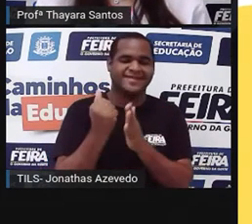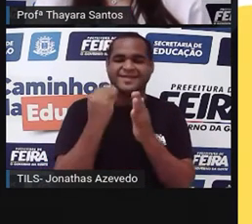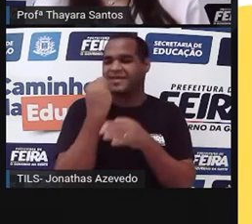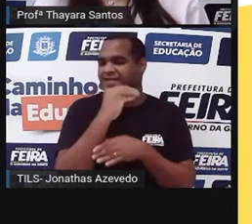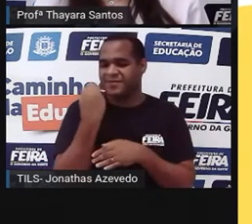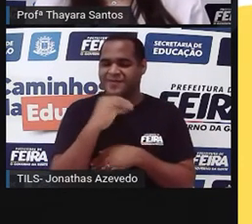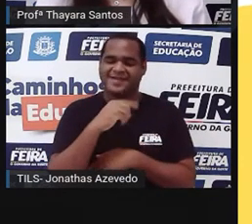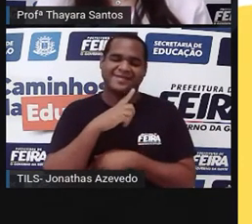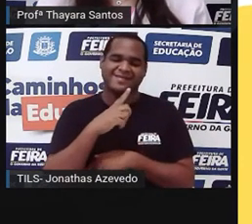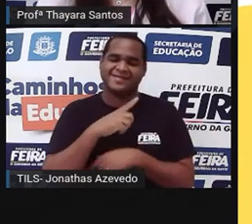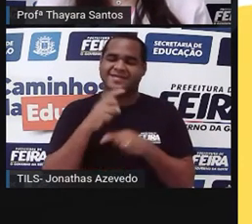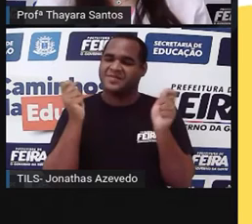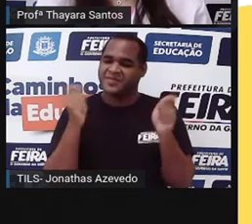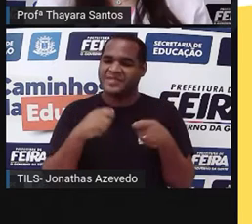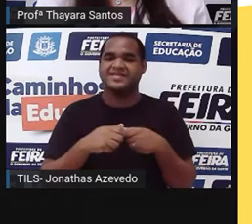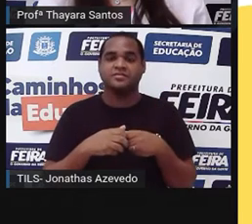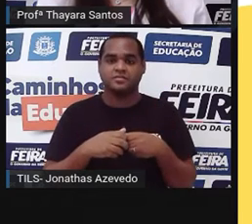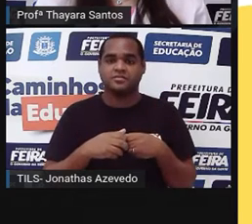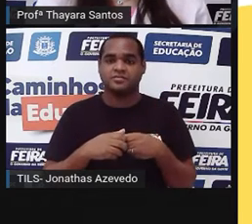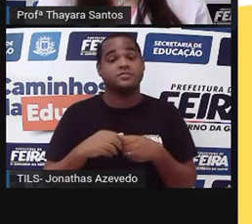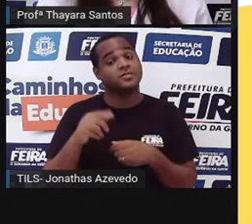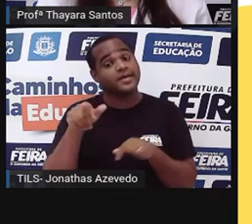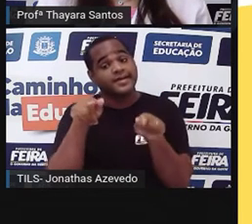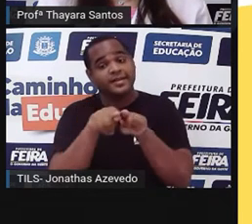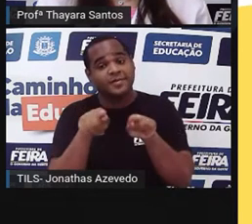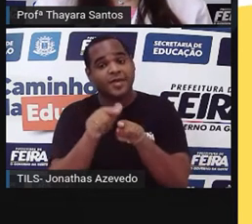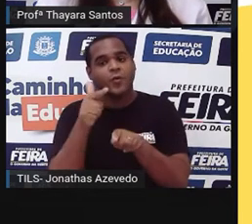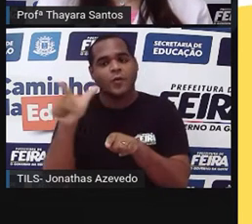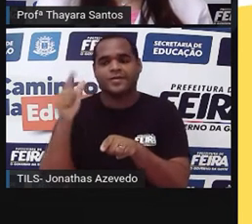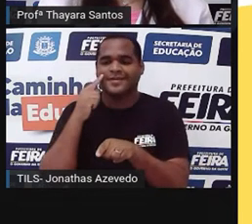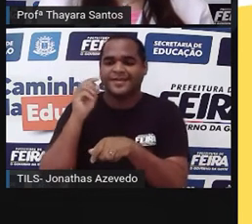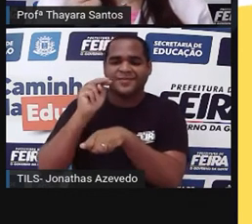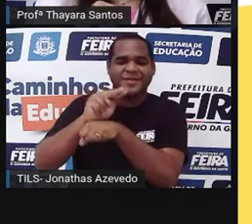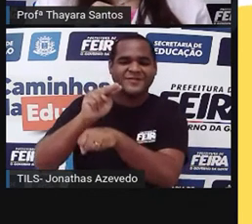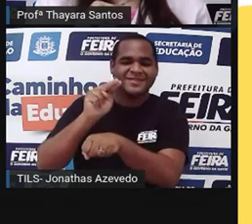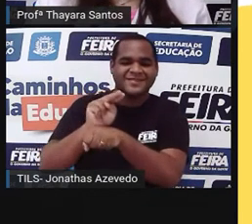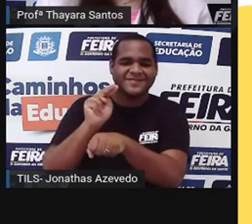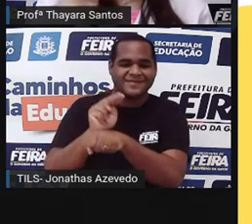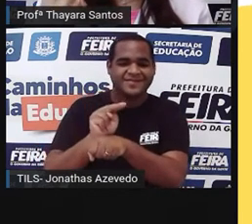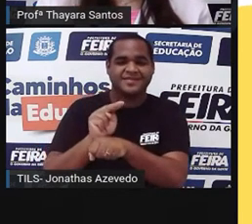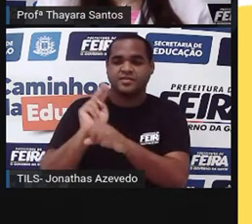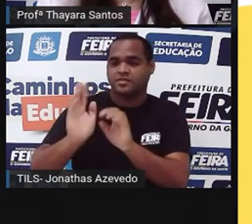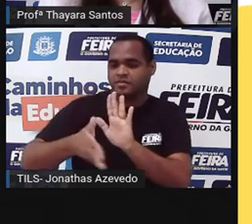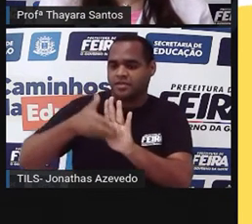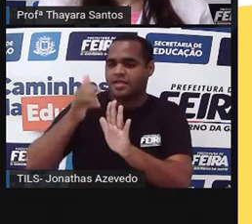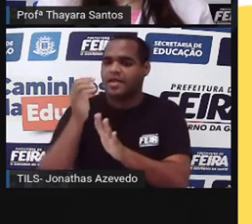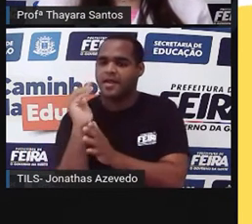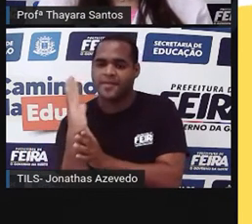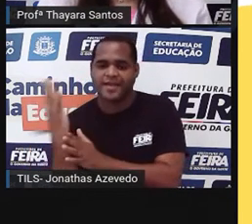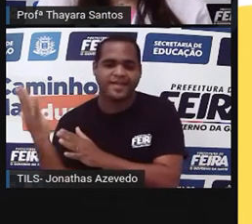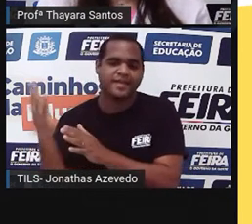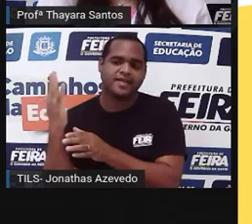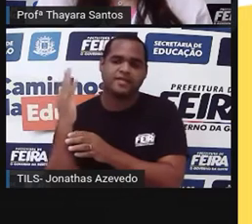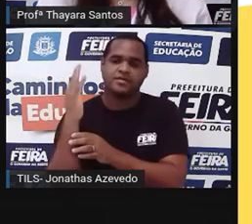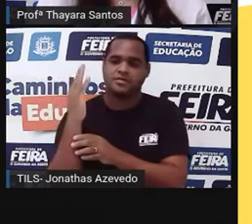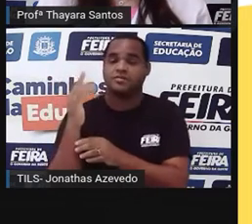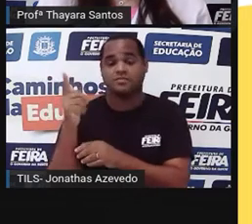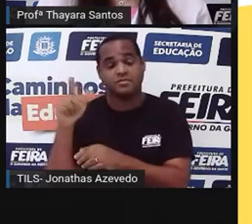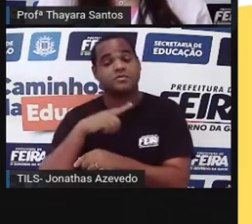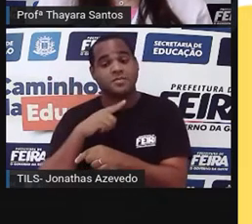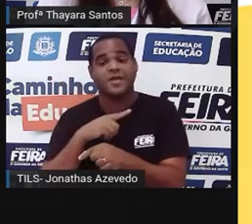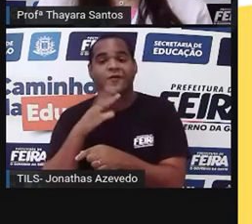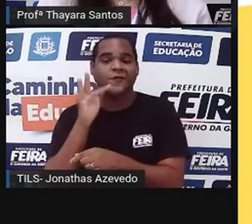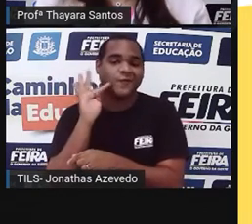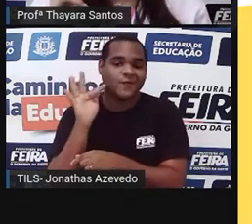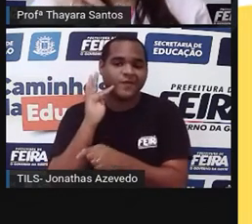de provisão, e também ele pode ser um recurso de provisão, né? Porque a gente vai tirar aí a madeira e o próprio fruto. E eu esqueci